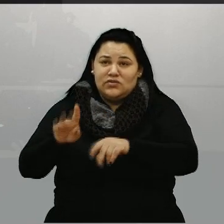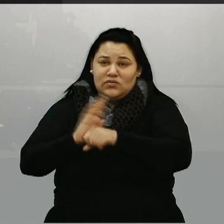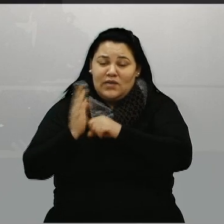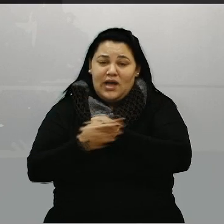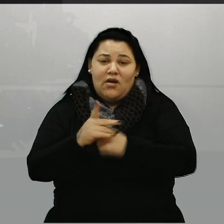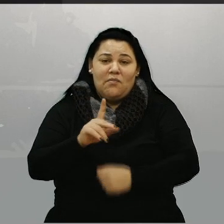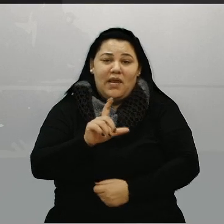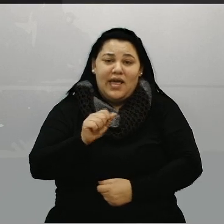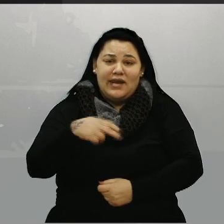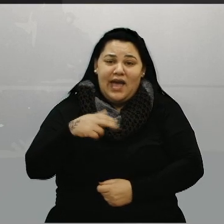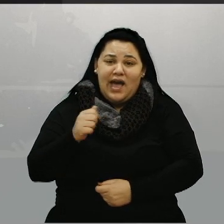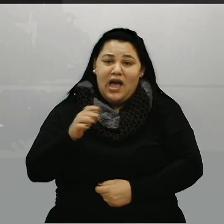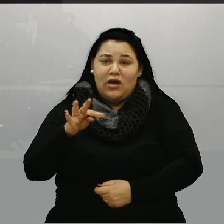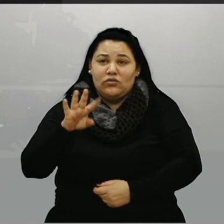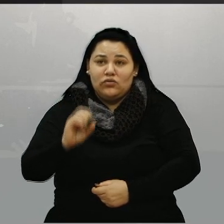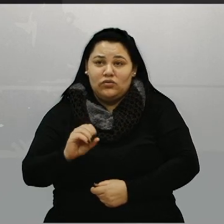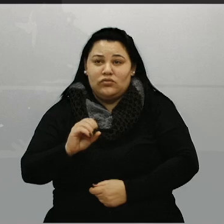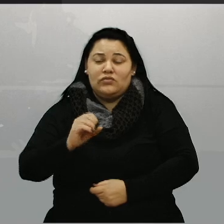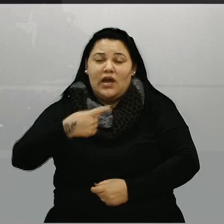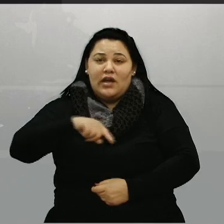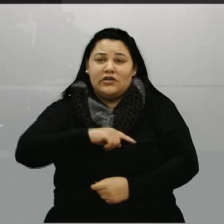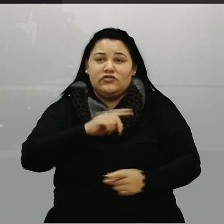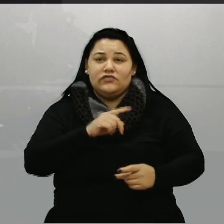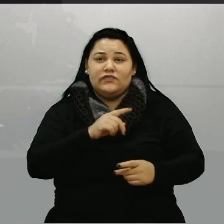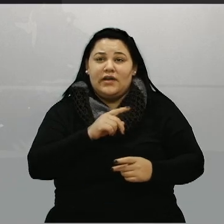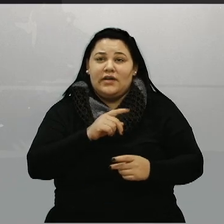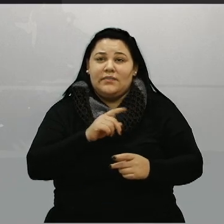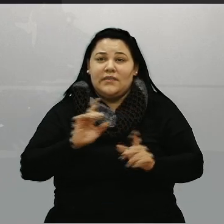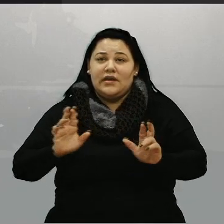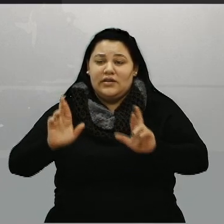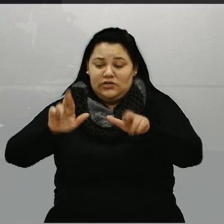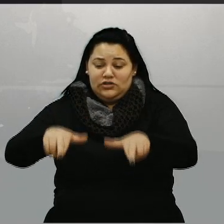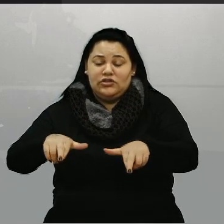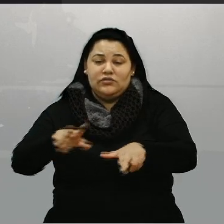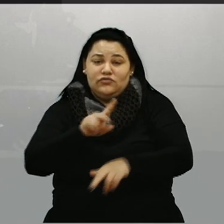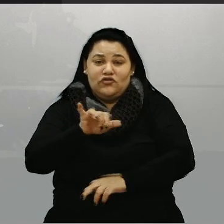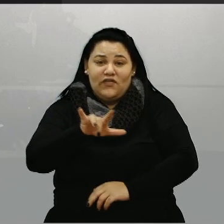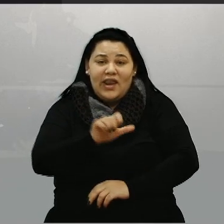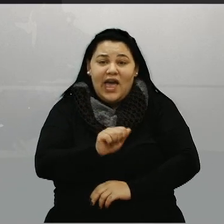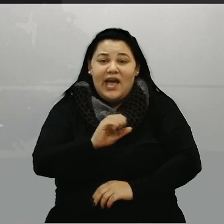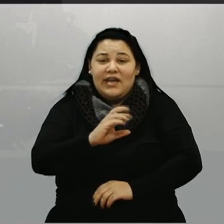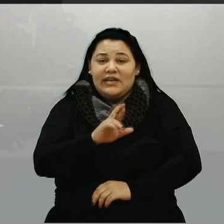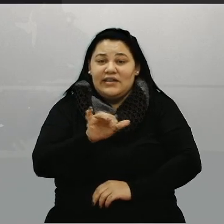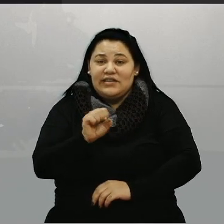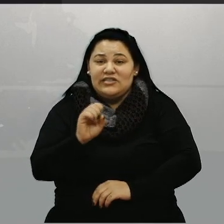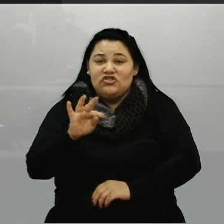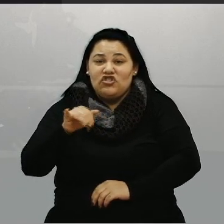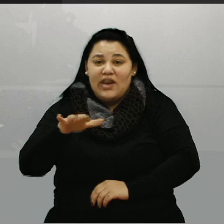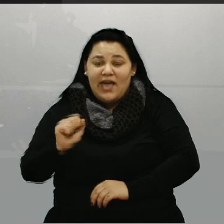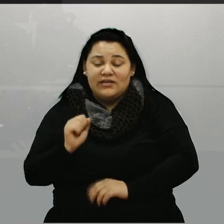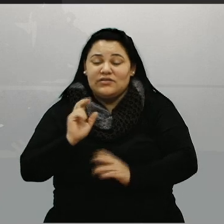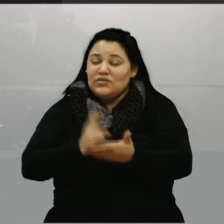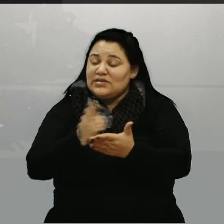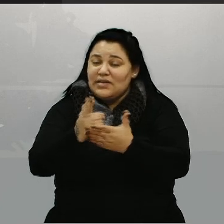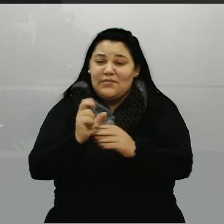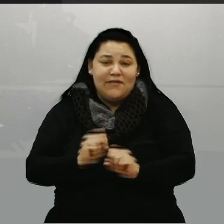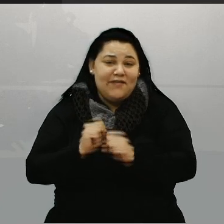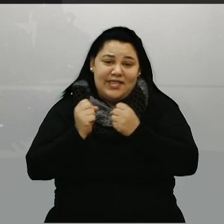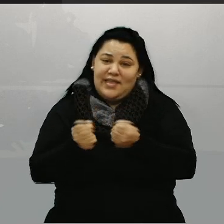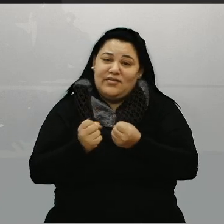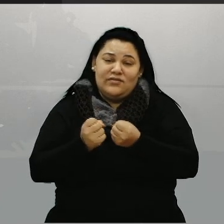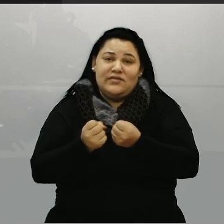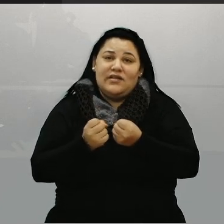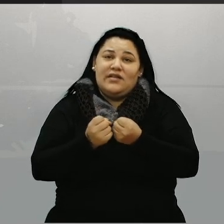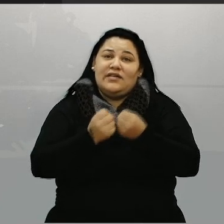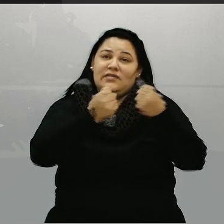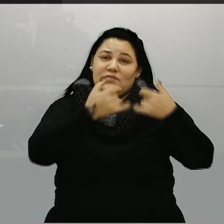vamos lá para a região de Vila Cristina, que eu sempre estou defendendo e trazendo, que o vereador Zanquim trouxe a